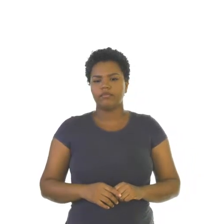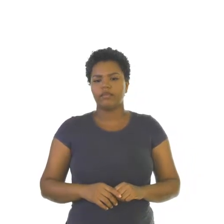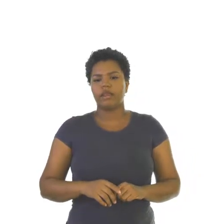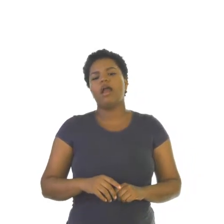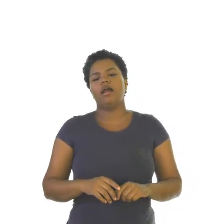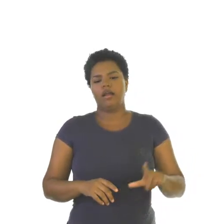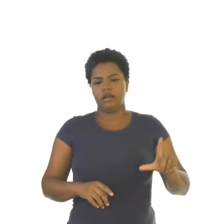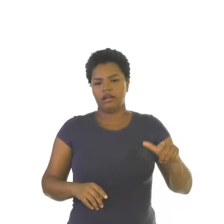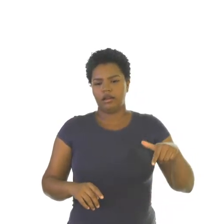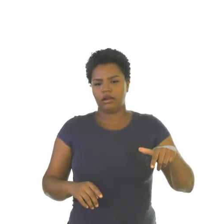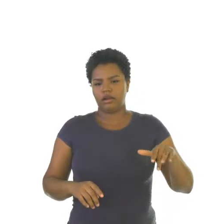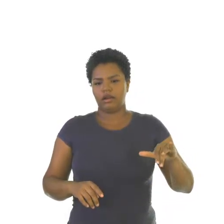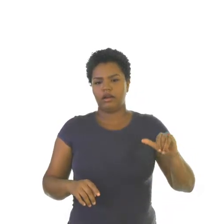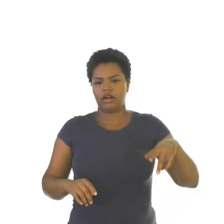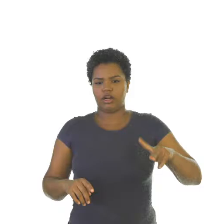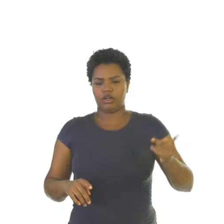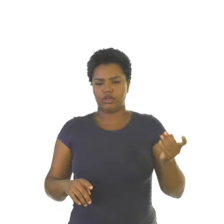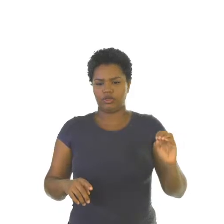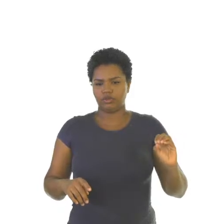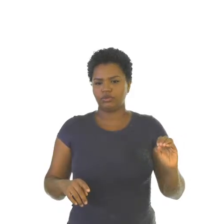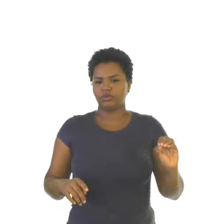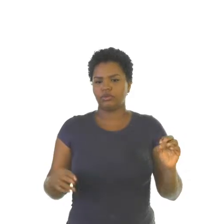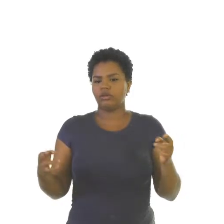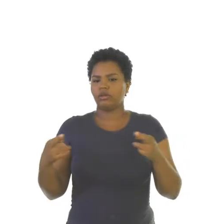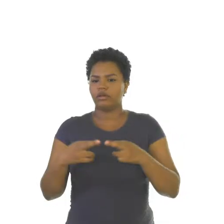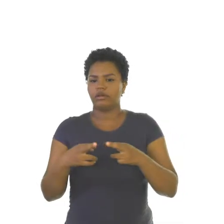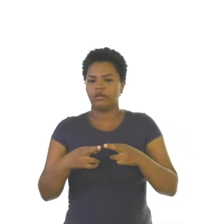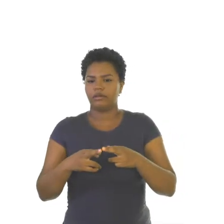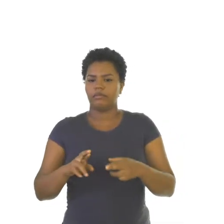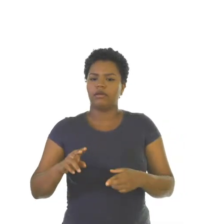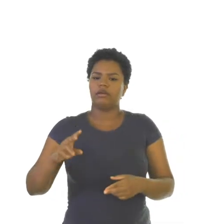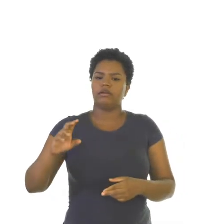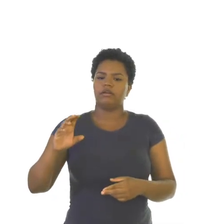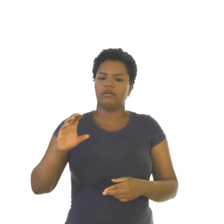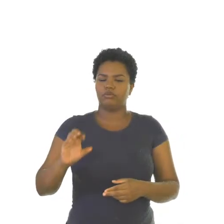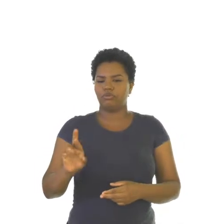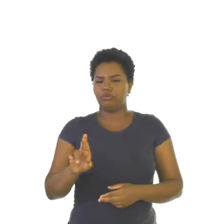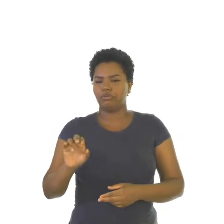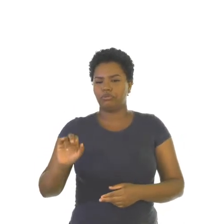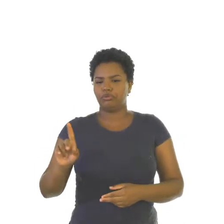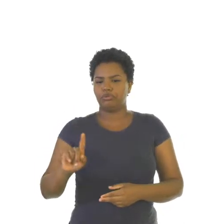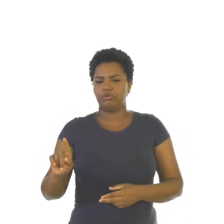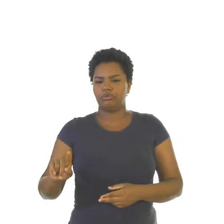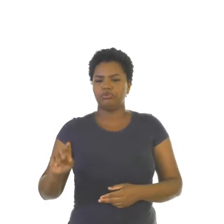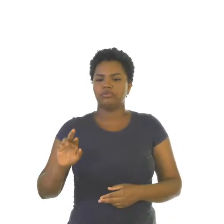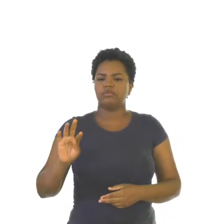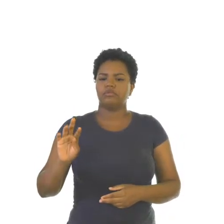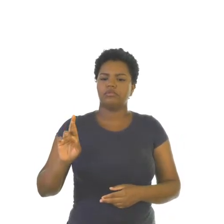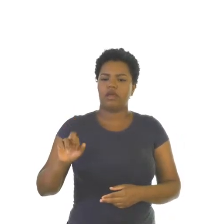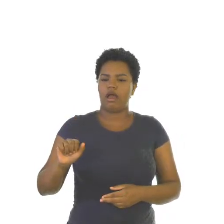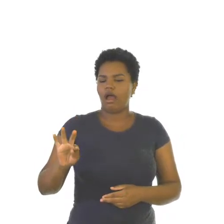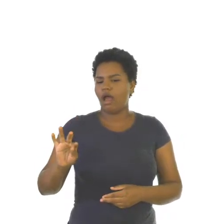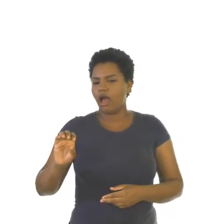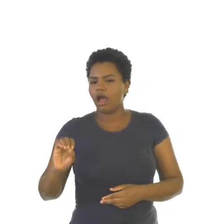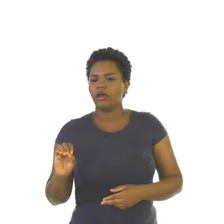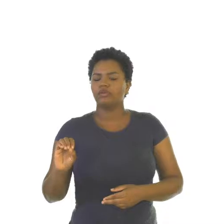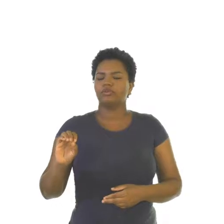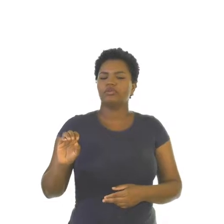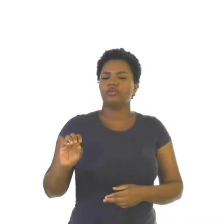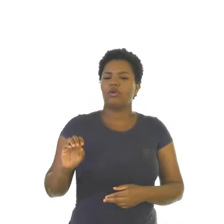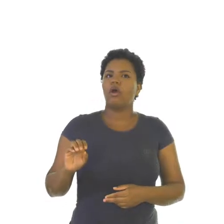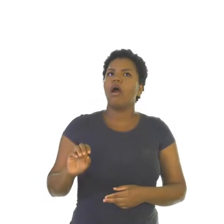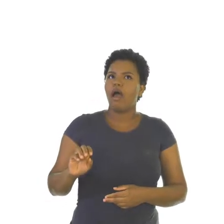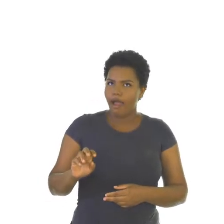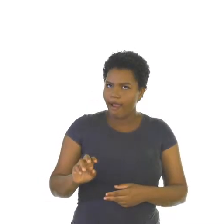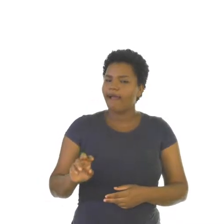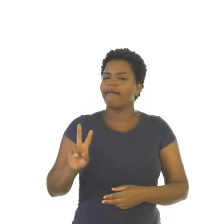Linho, rima com o quê? Com tio, cruz, rato, vinho. Ó, linho,